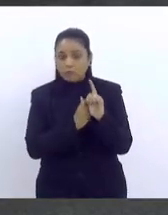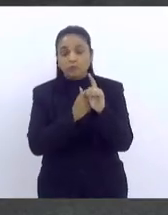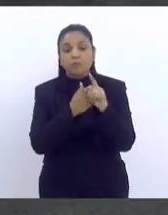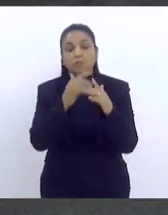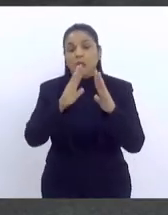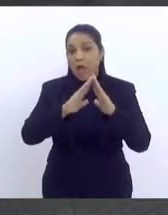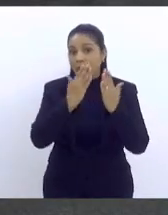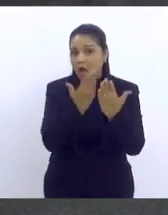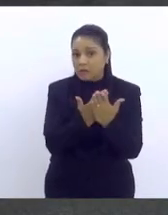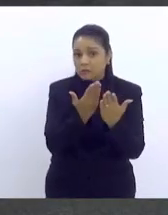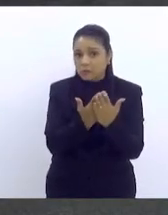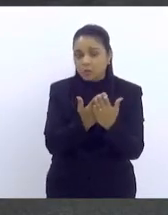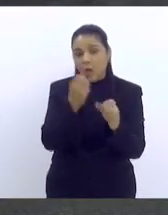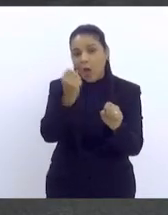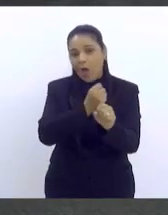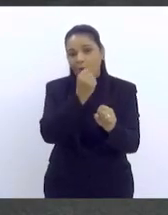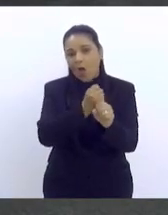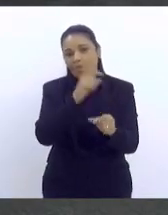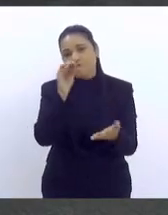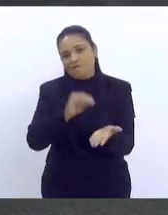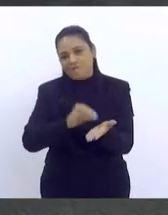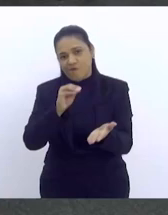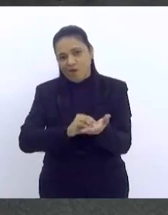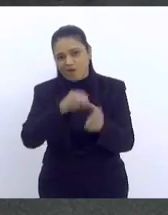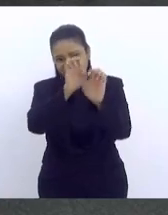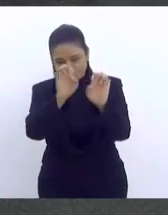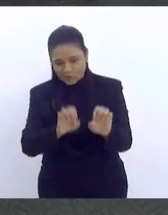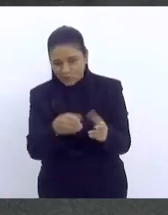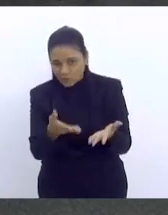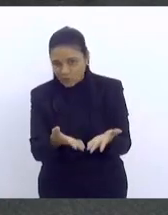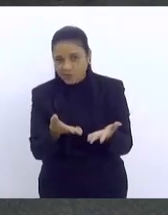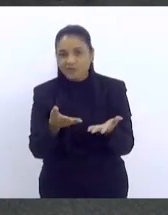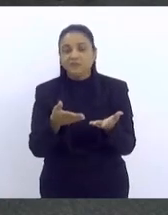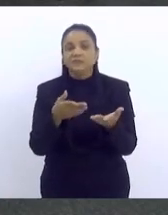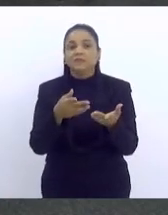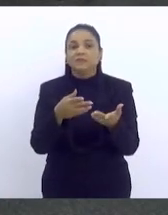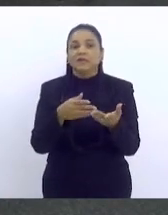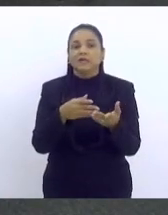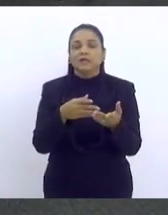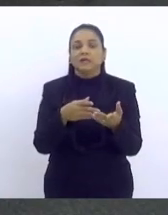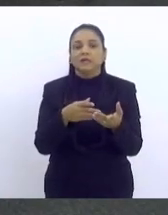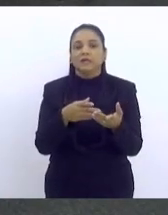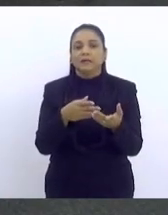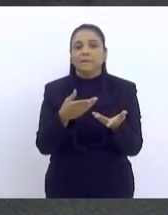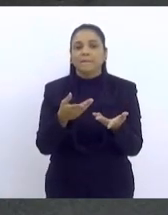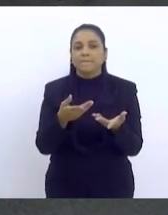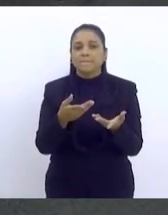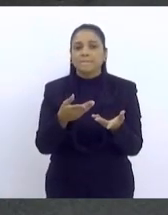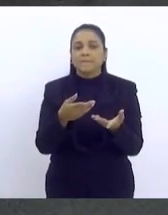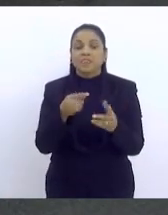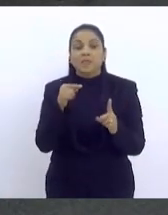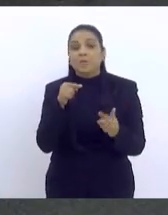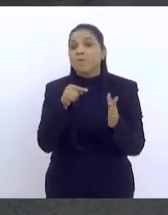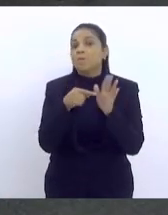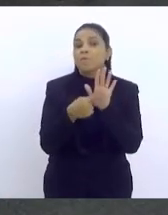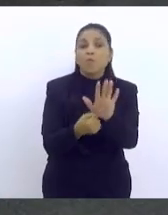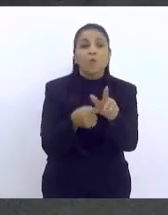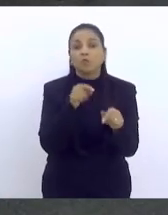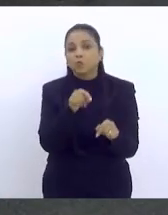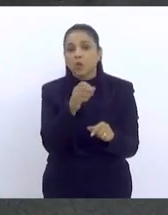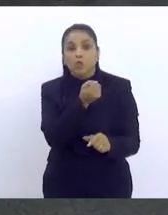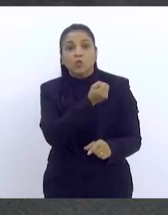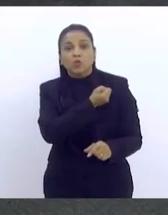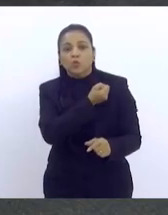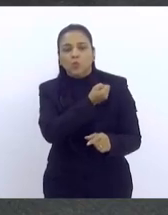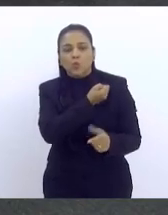na escola a gritante falta de manutenção na escola também é é a ponta esse número